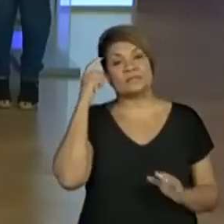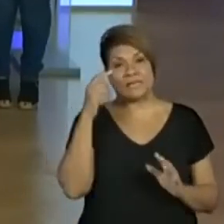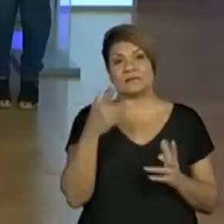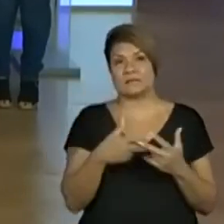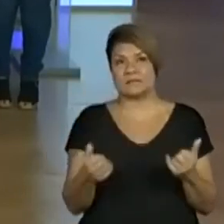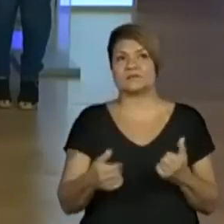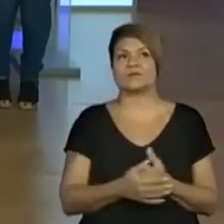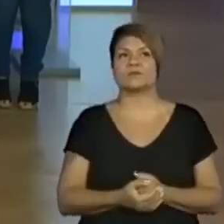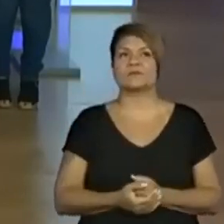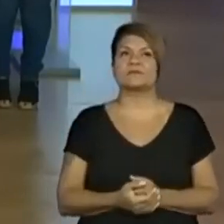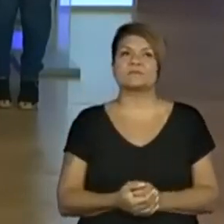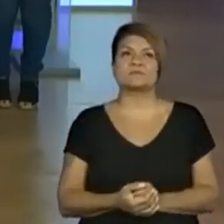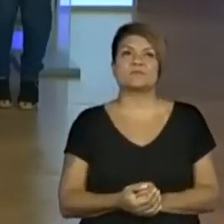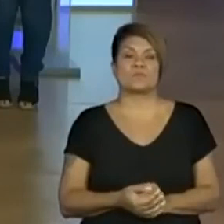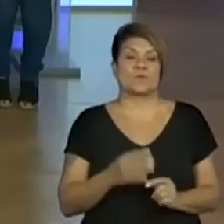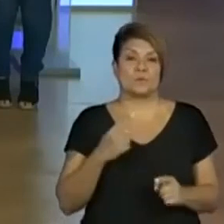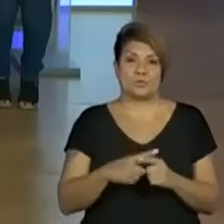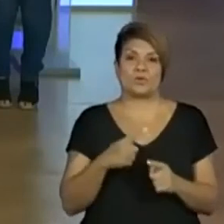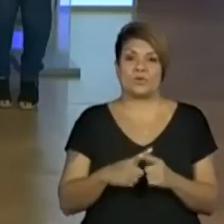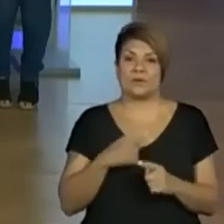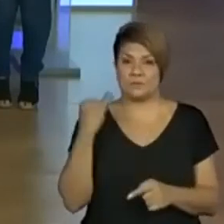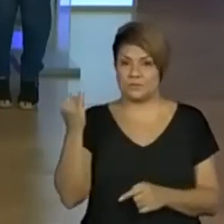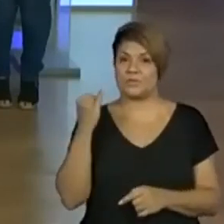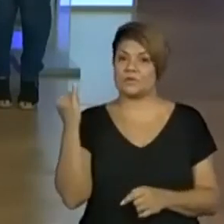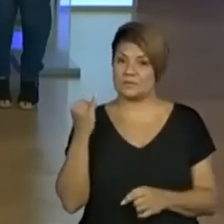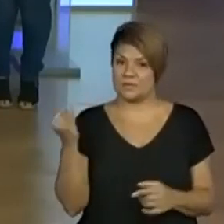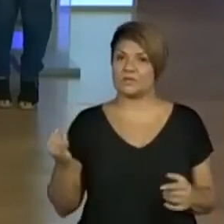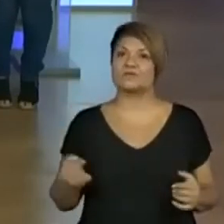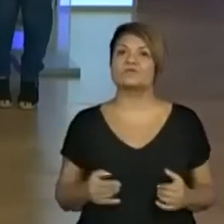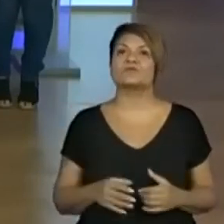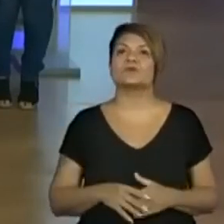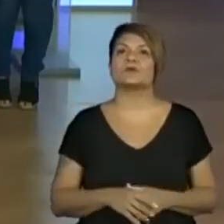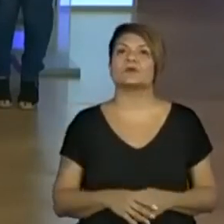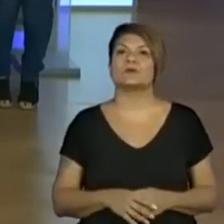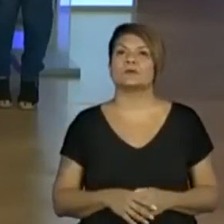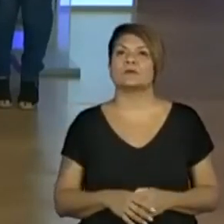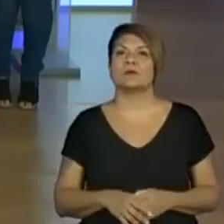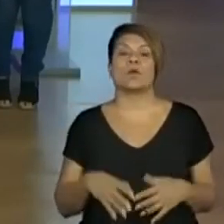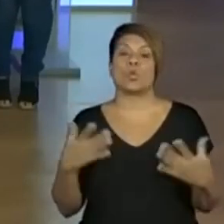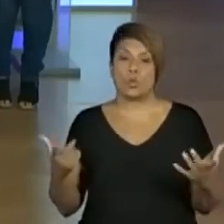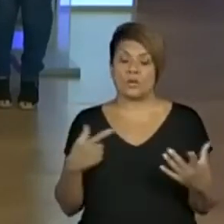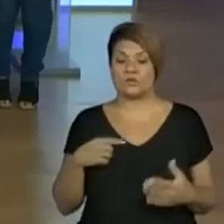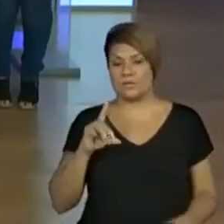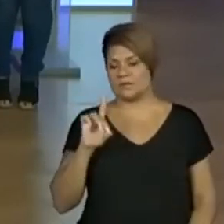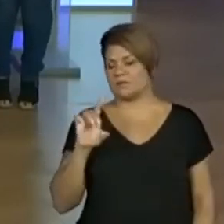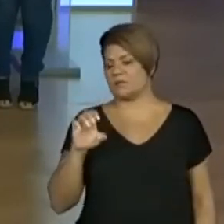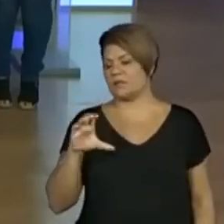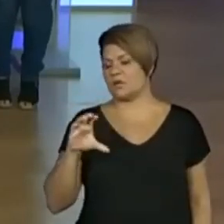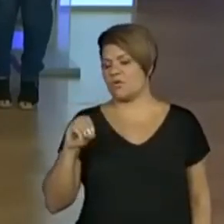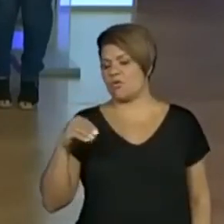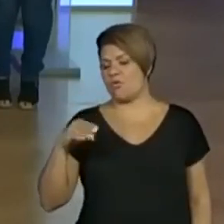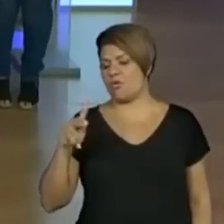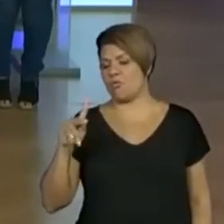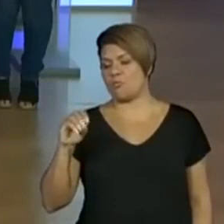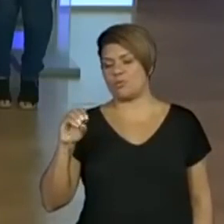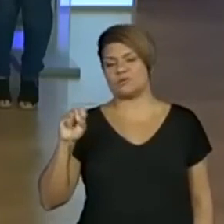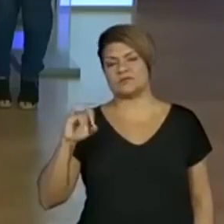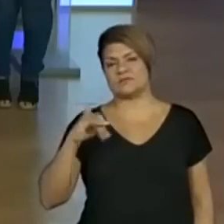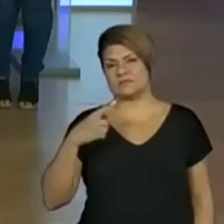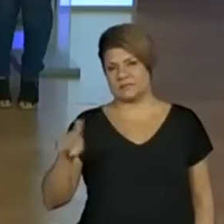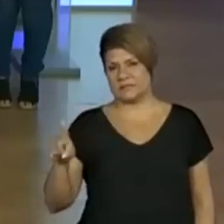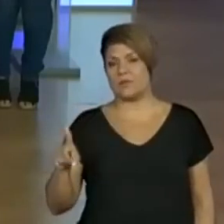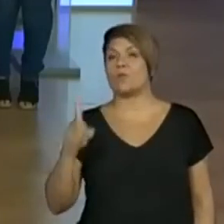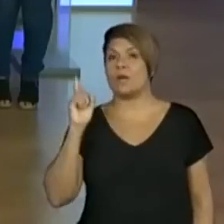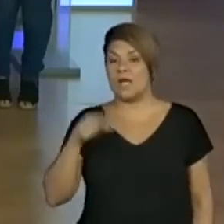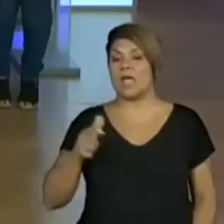questões não é verdade que é importante aí para esposa a gente fala de decomposição na professora o tempo que ele vai